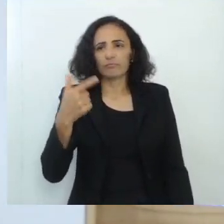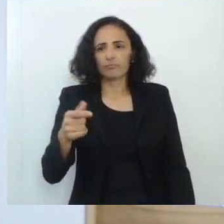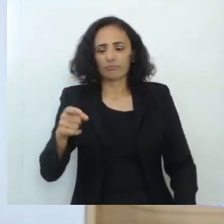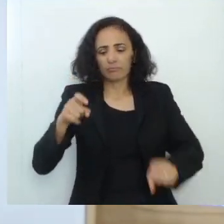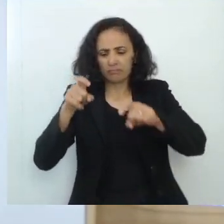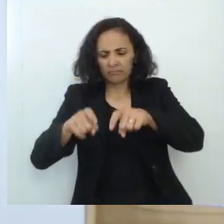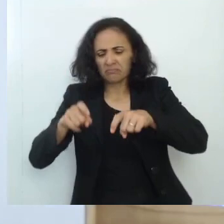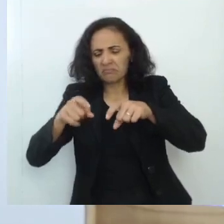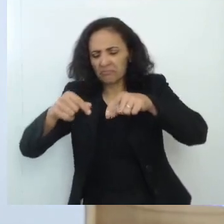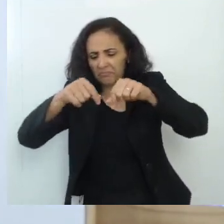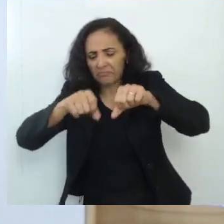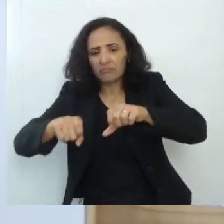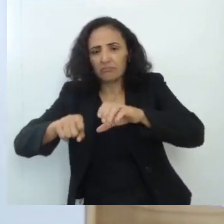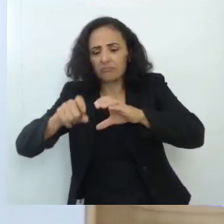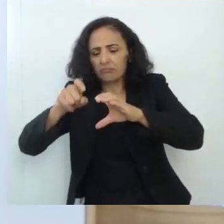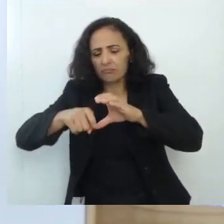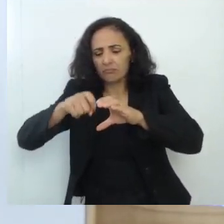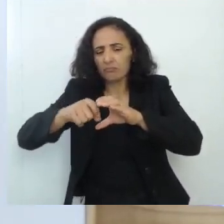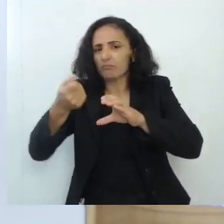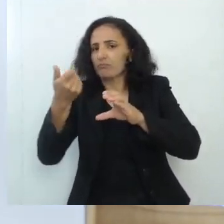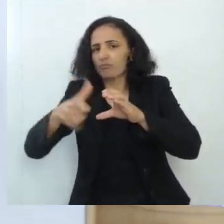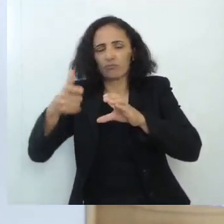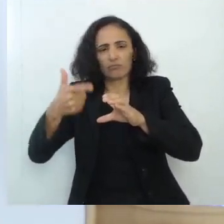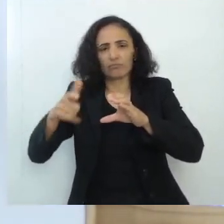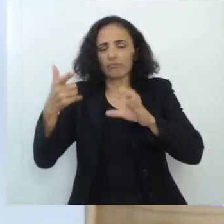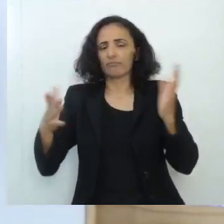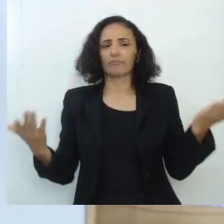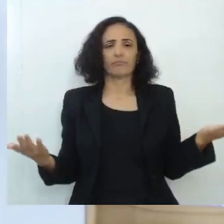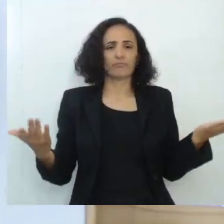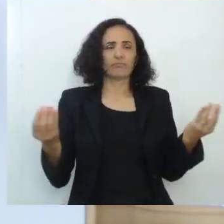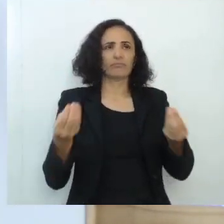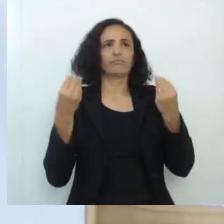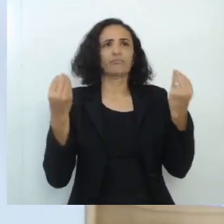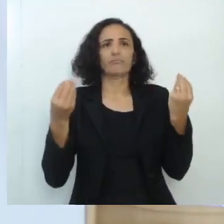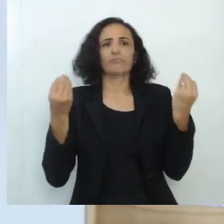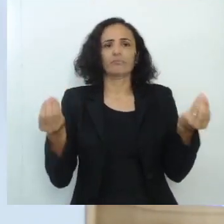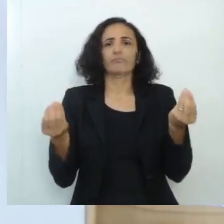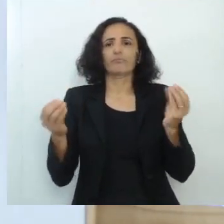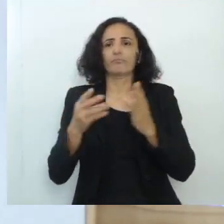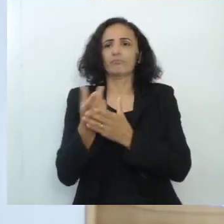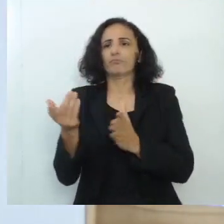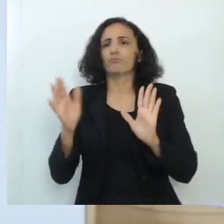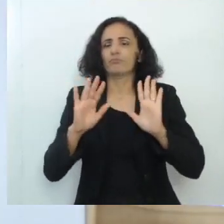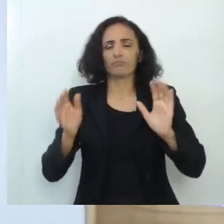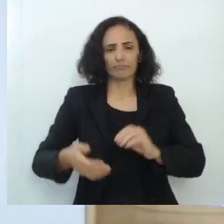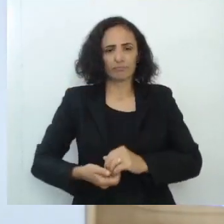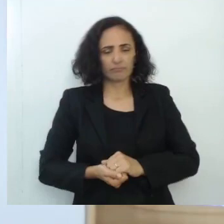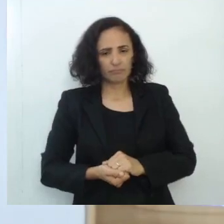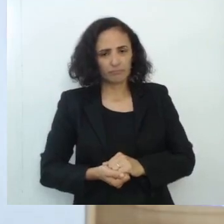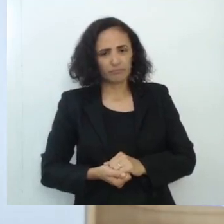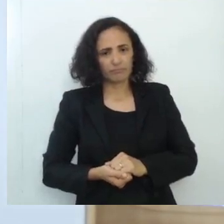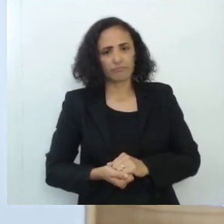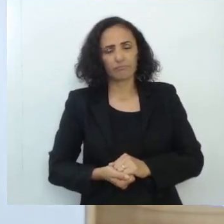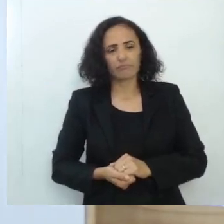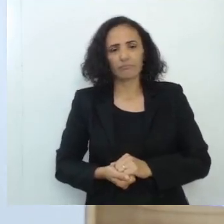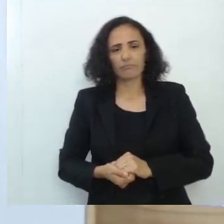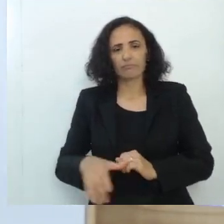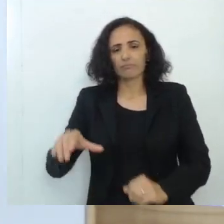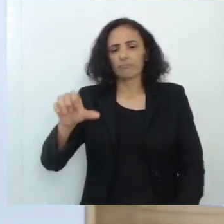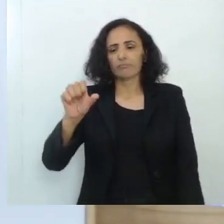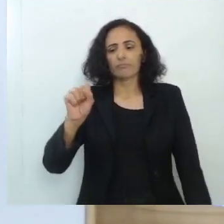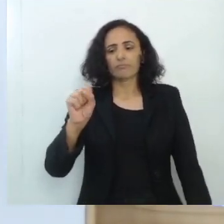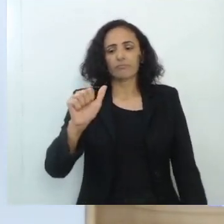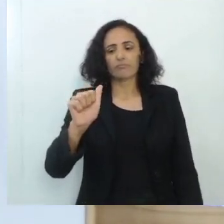Aí você vai dizer assim, oxe, e a planta ela vai liberar essas bolinhas para reproduzir? É? Não. A danada da samambaia, ela